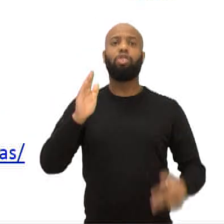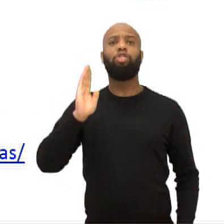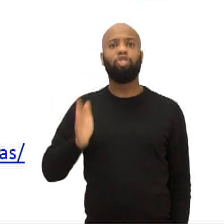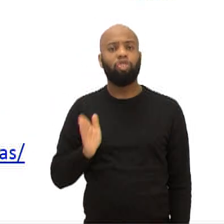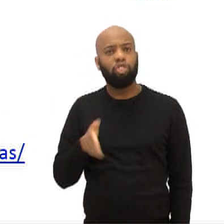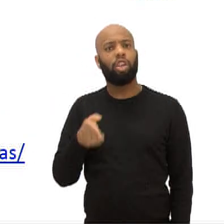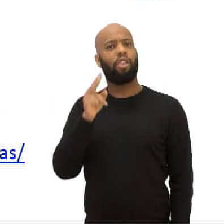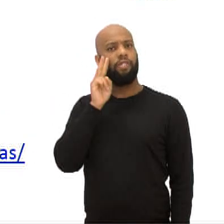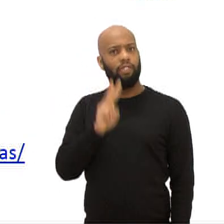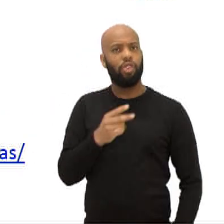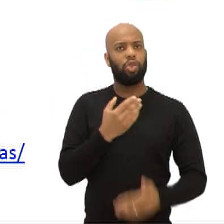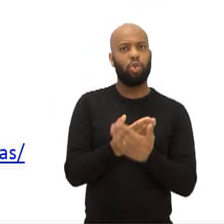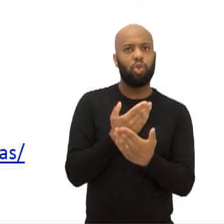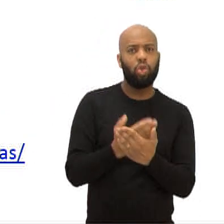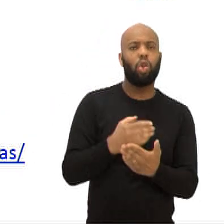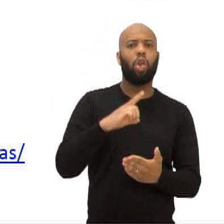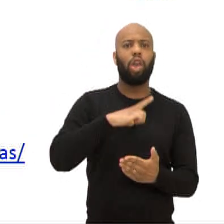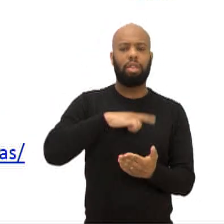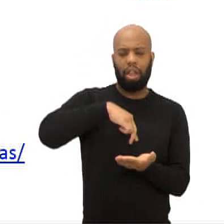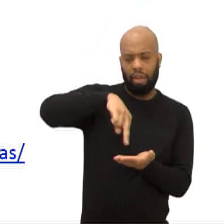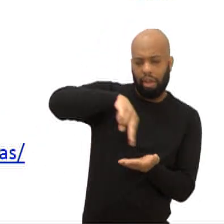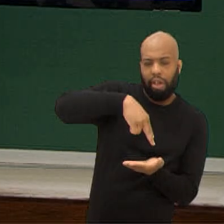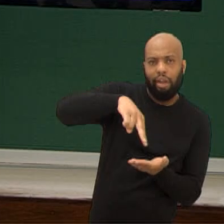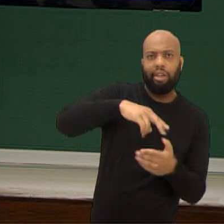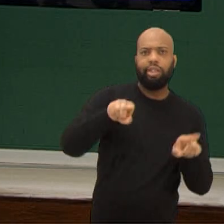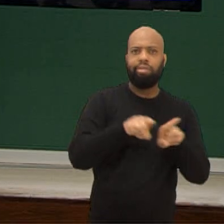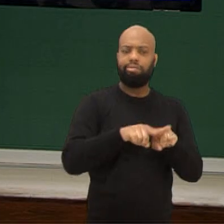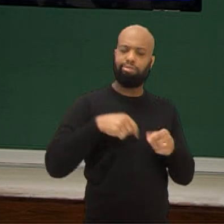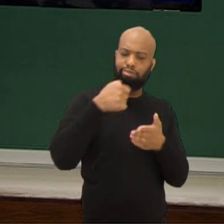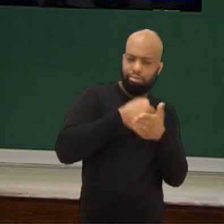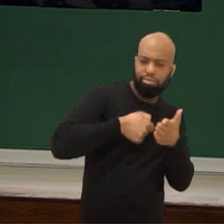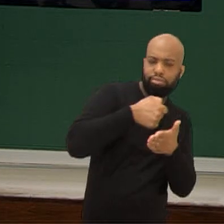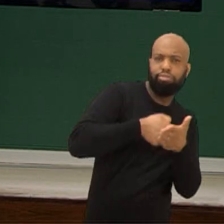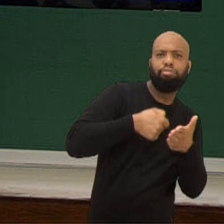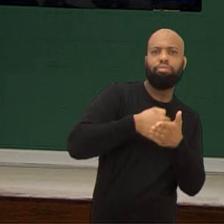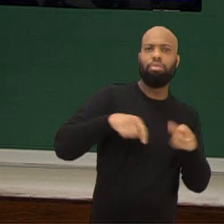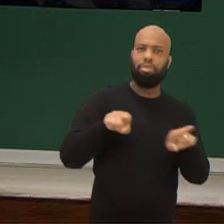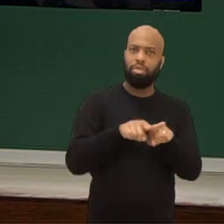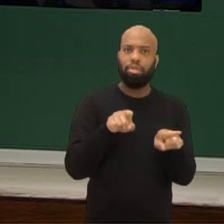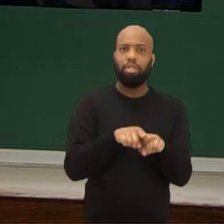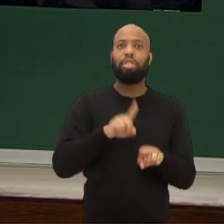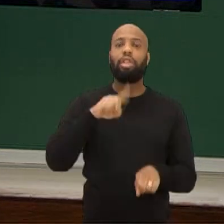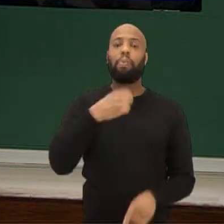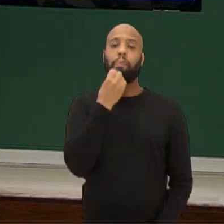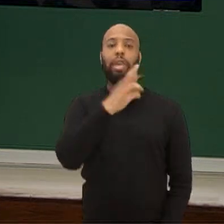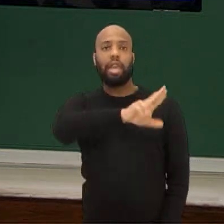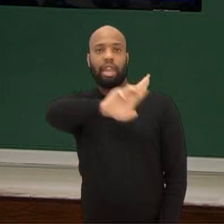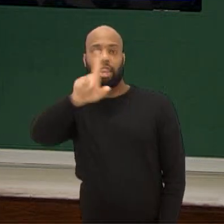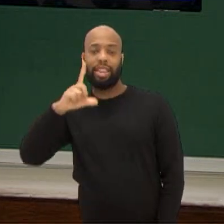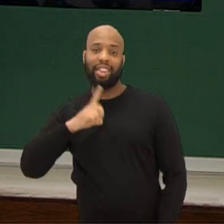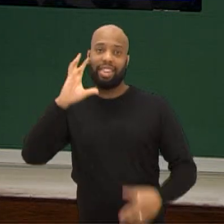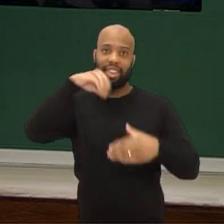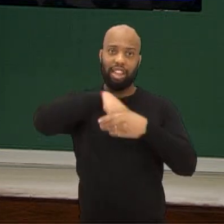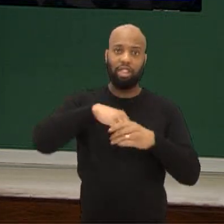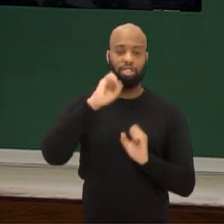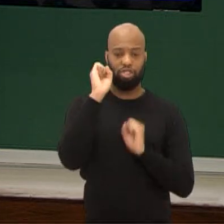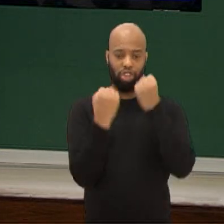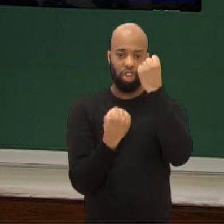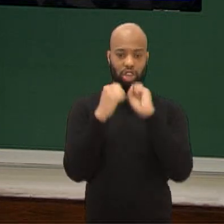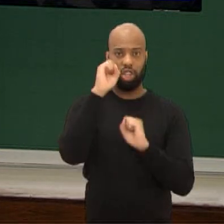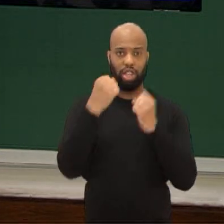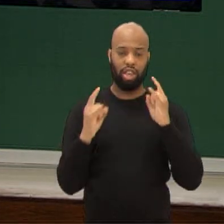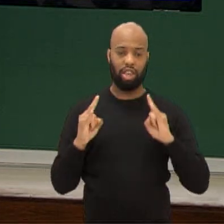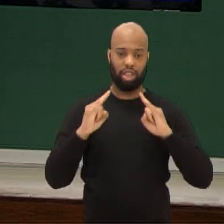dança criativa, das lutas, dos jogos. Então a gente já viu benefícios na ginástica circense que estavam presentes em